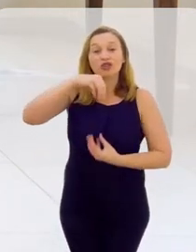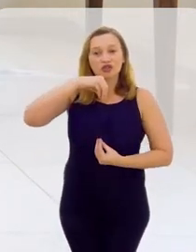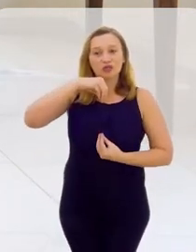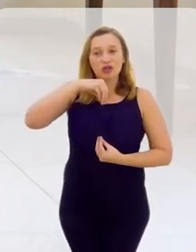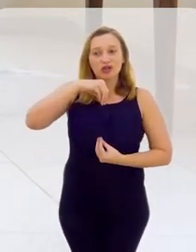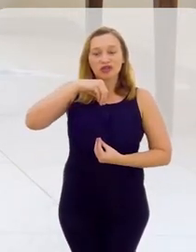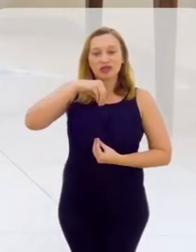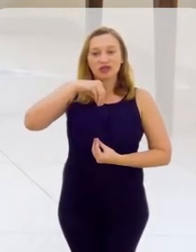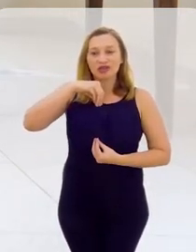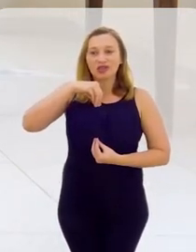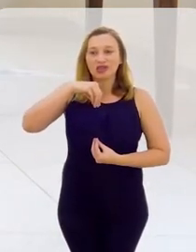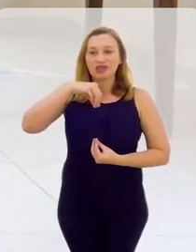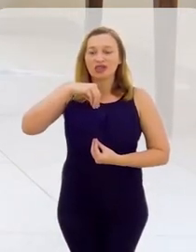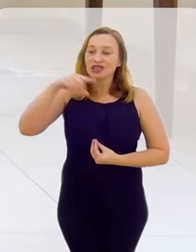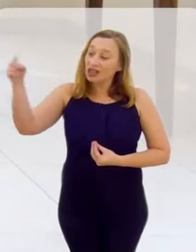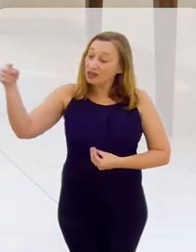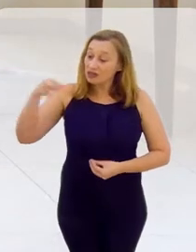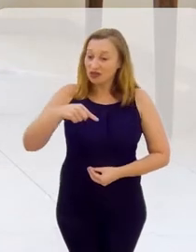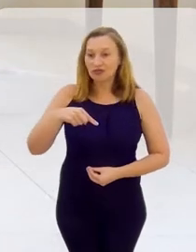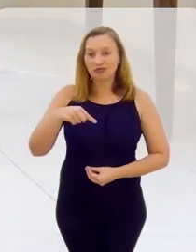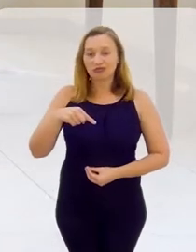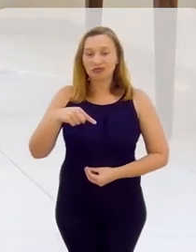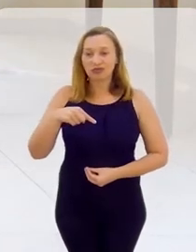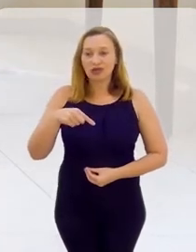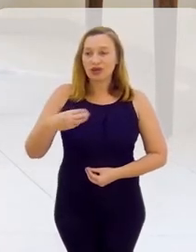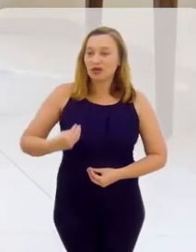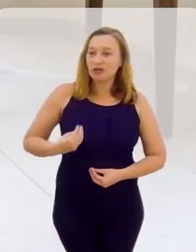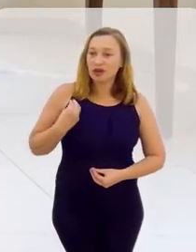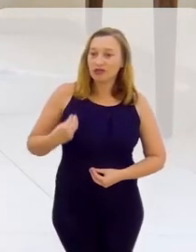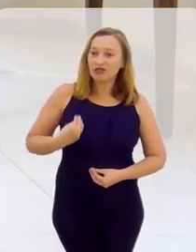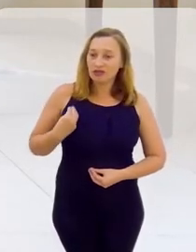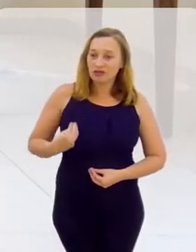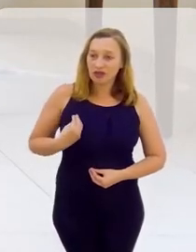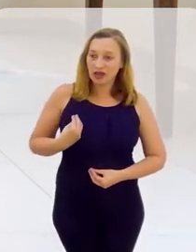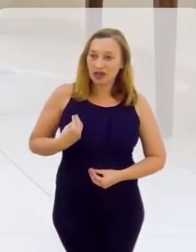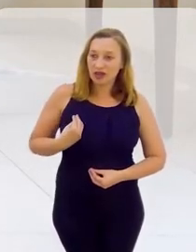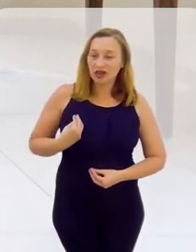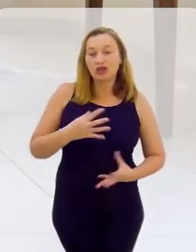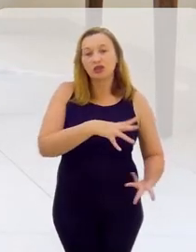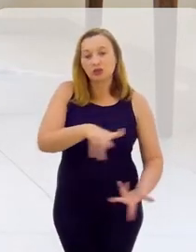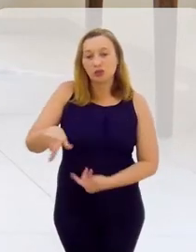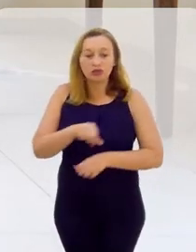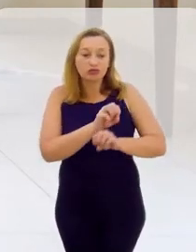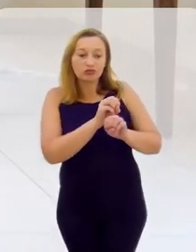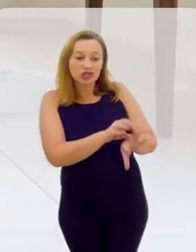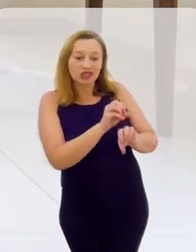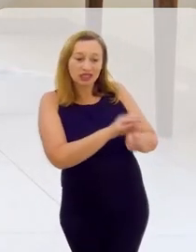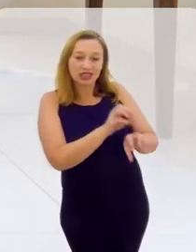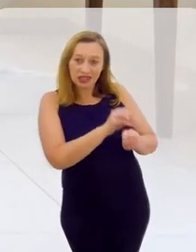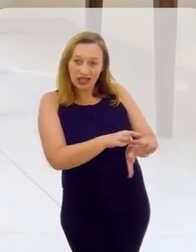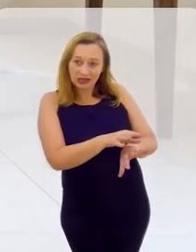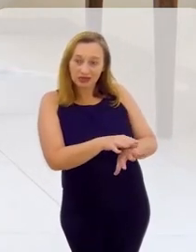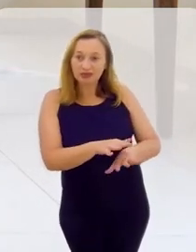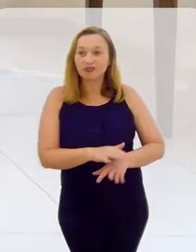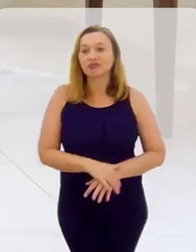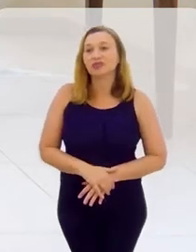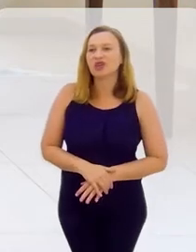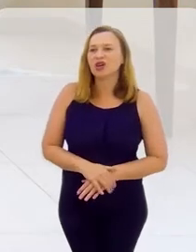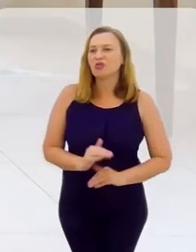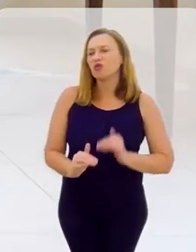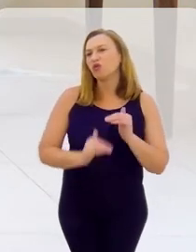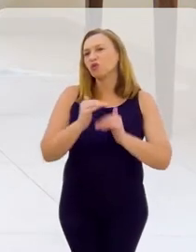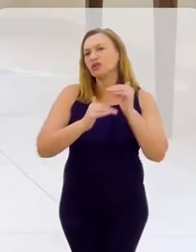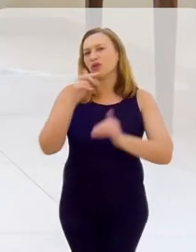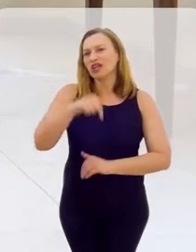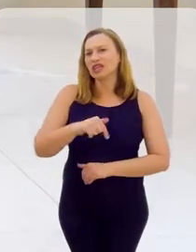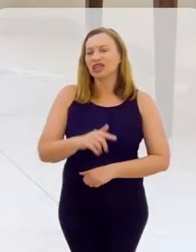espírito que está vindo desse mundo pré-mortal para habitar um corpo físico. E aqui ser ensinado. E aqui seria o que? Uma